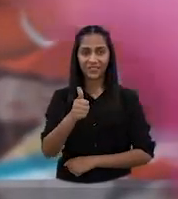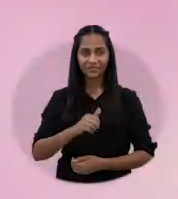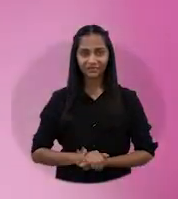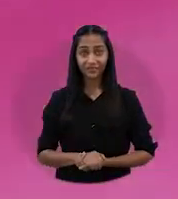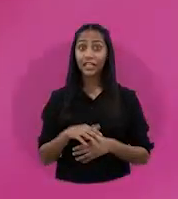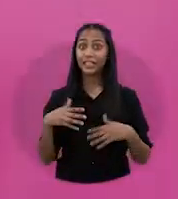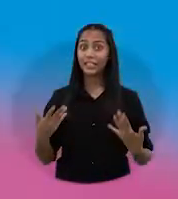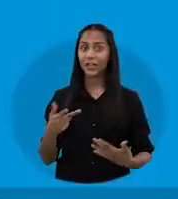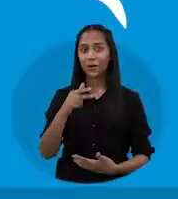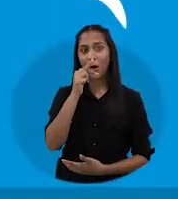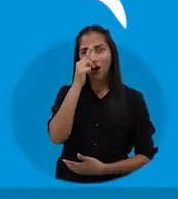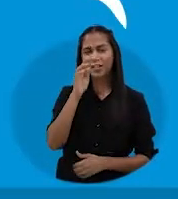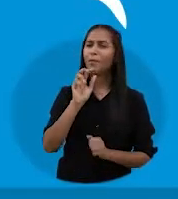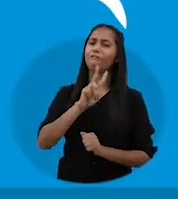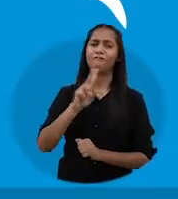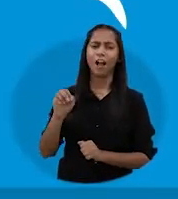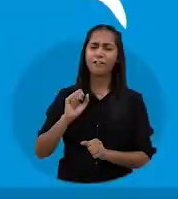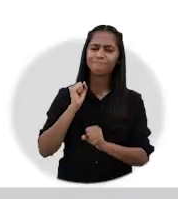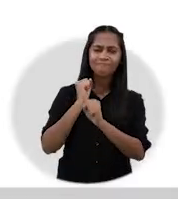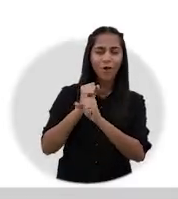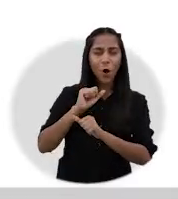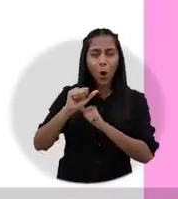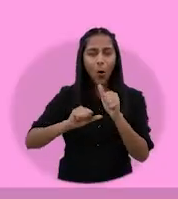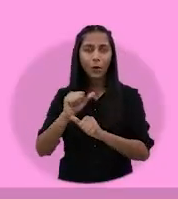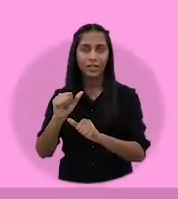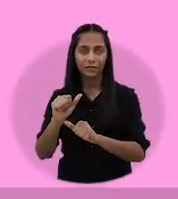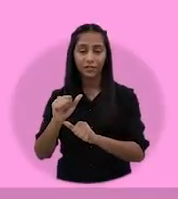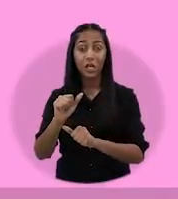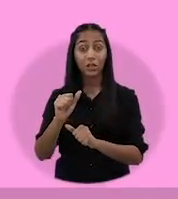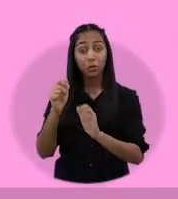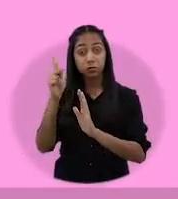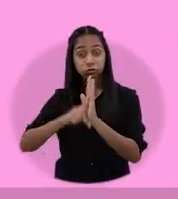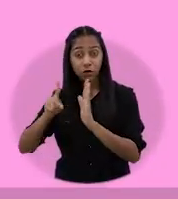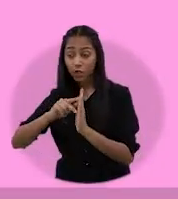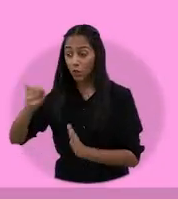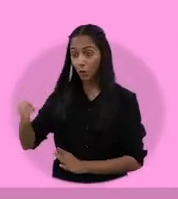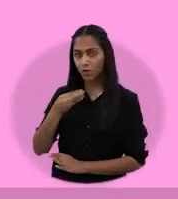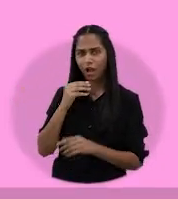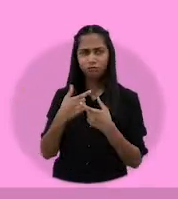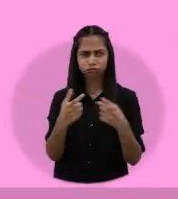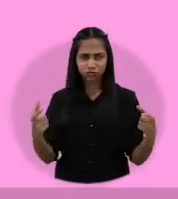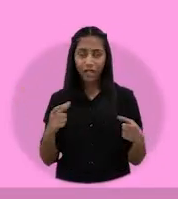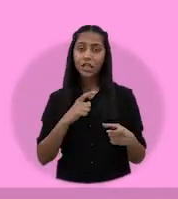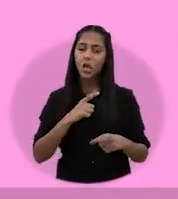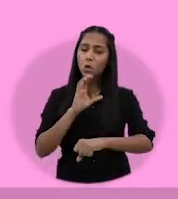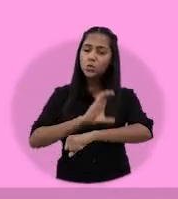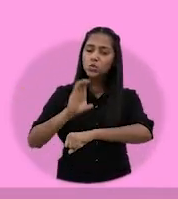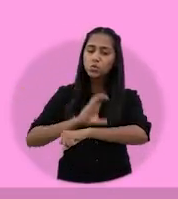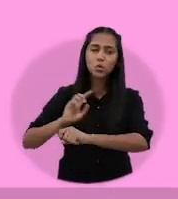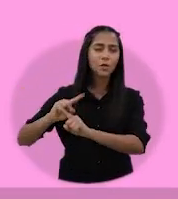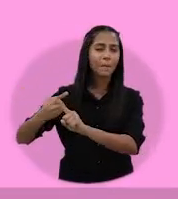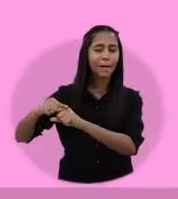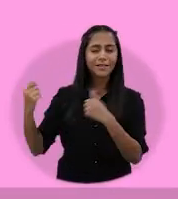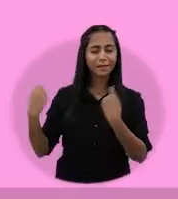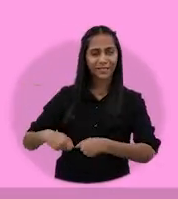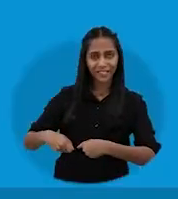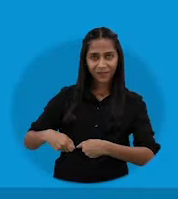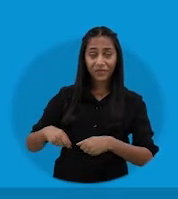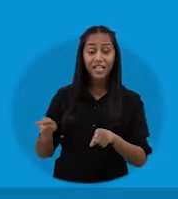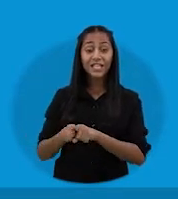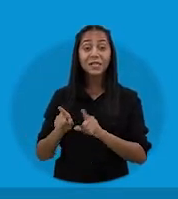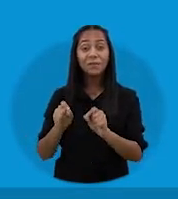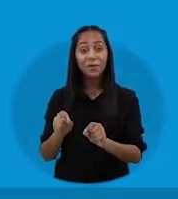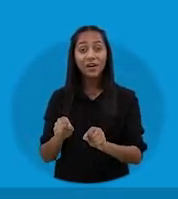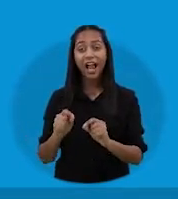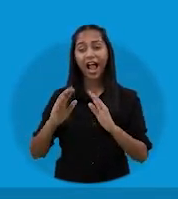11. Rosalba vai fazer muito mais. Ampliar o programa Geração de Oportunidades, oferecendo mais cursos de